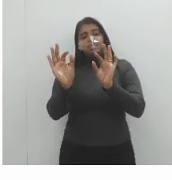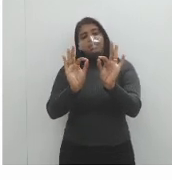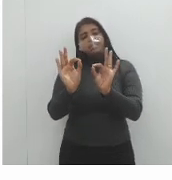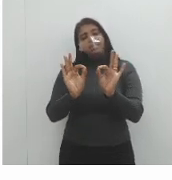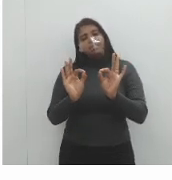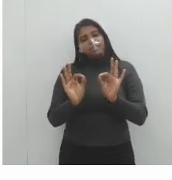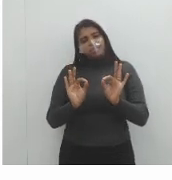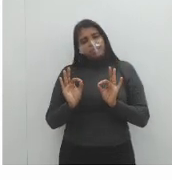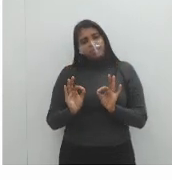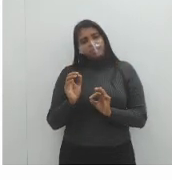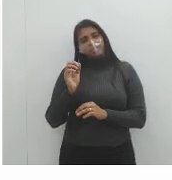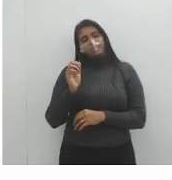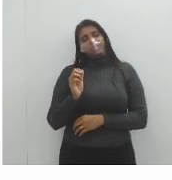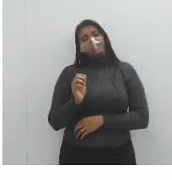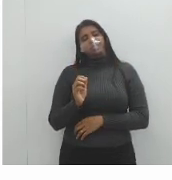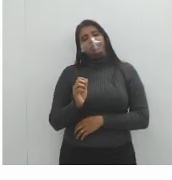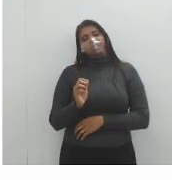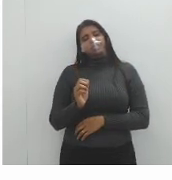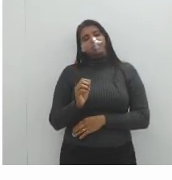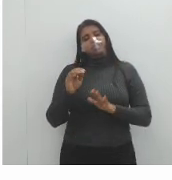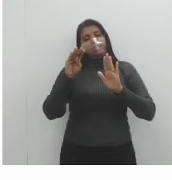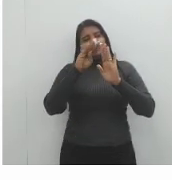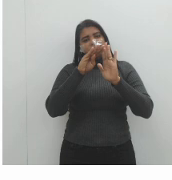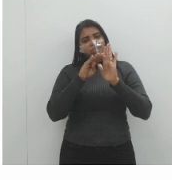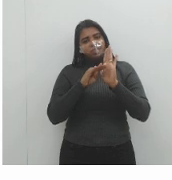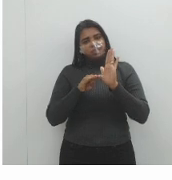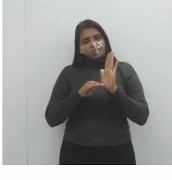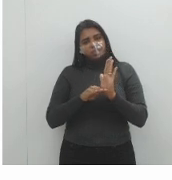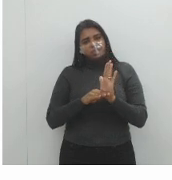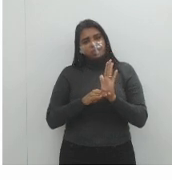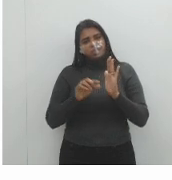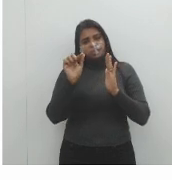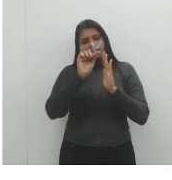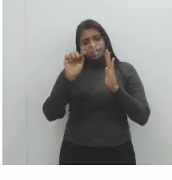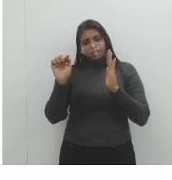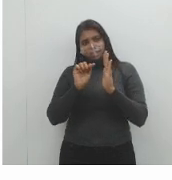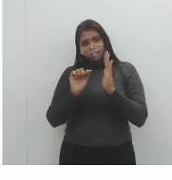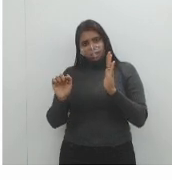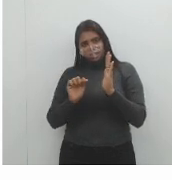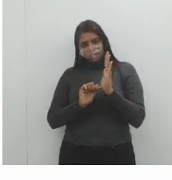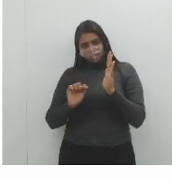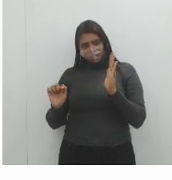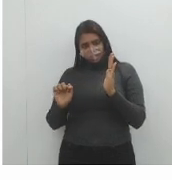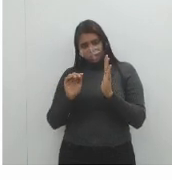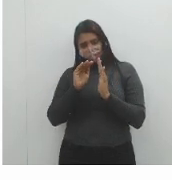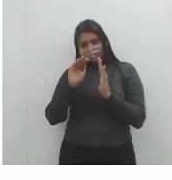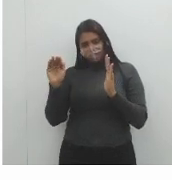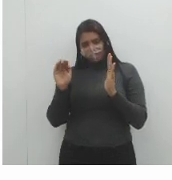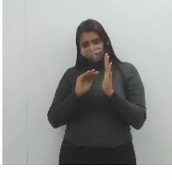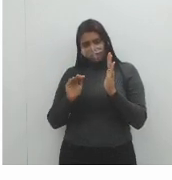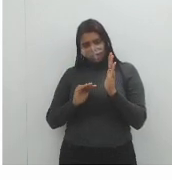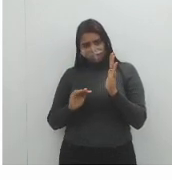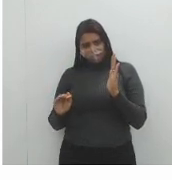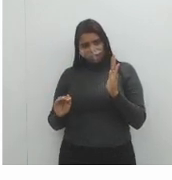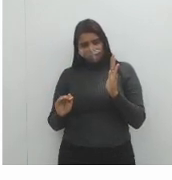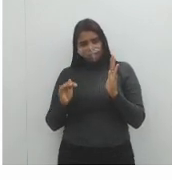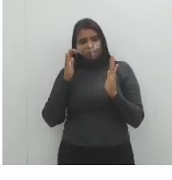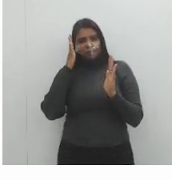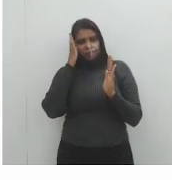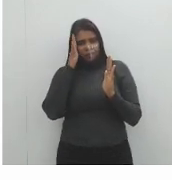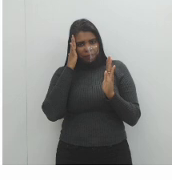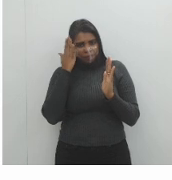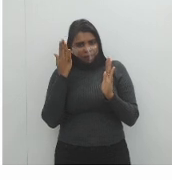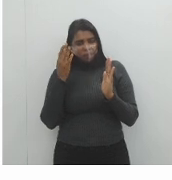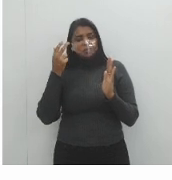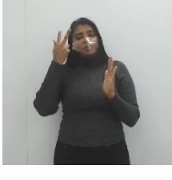organizada em períodos. Os períodos são as linhas na horizontal com elementos com o mesmo número